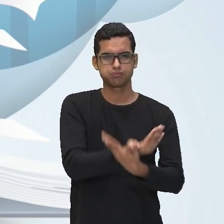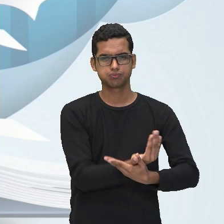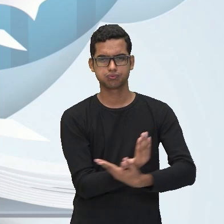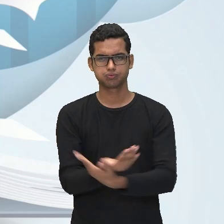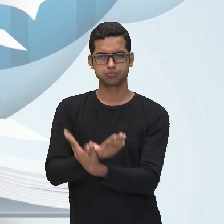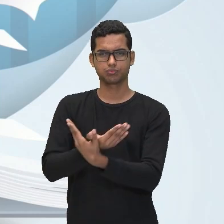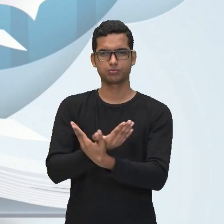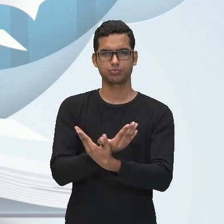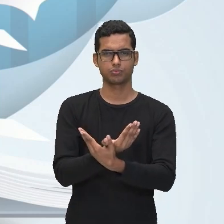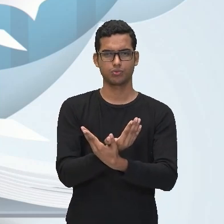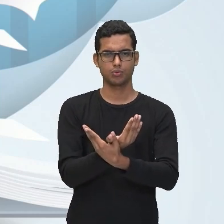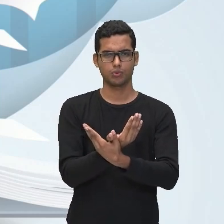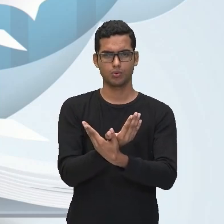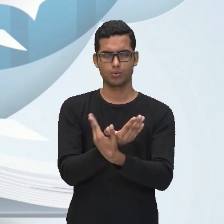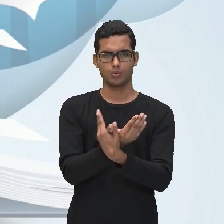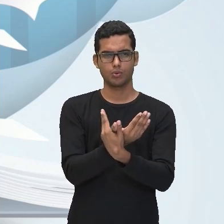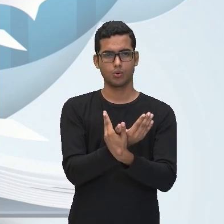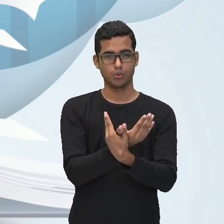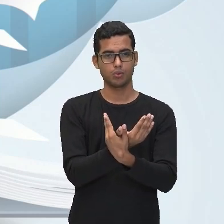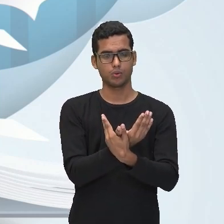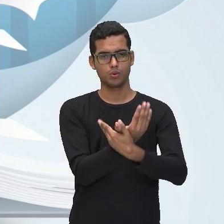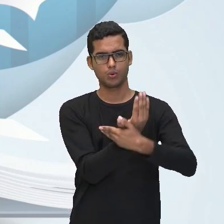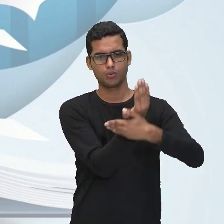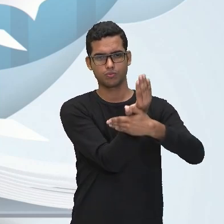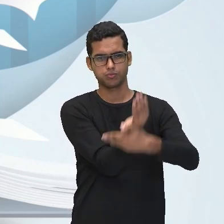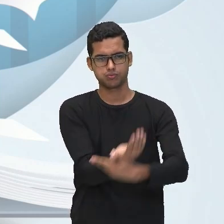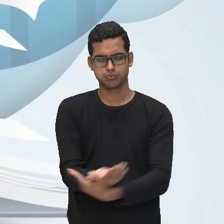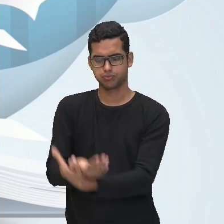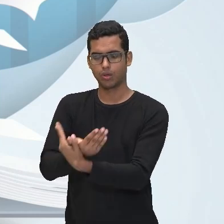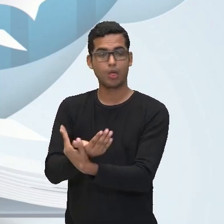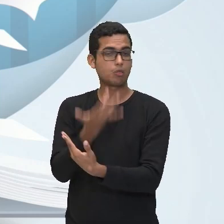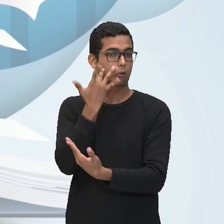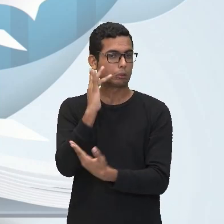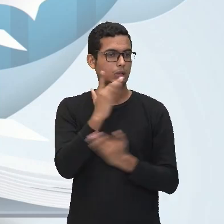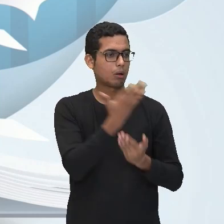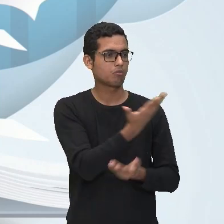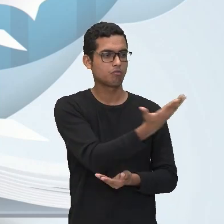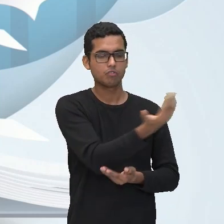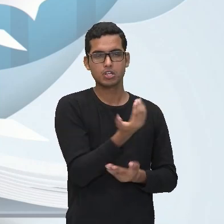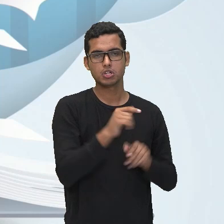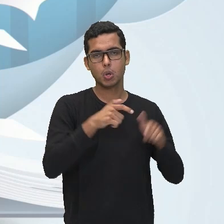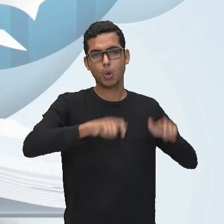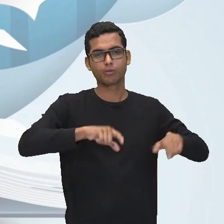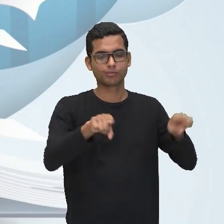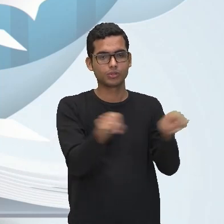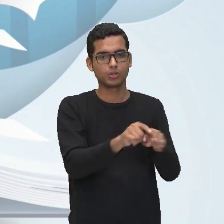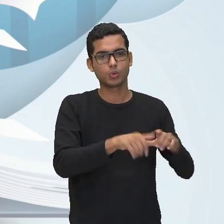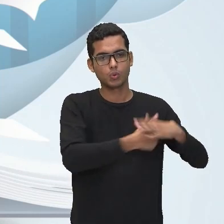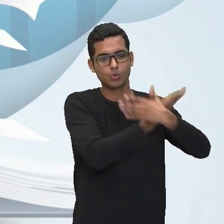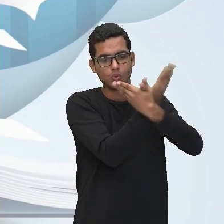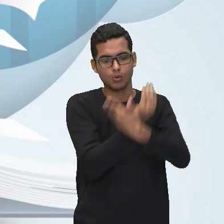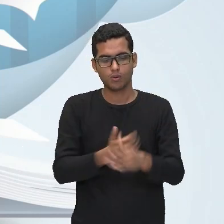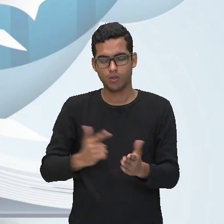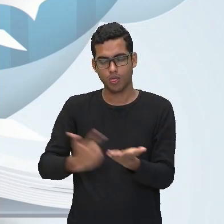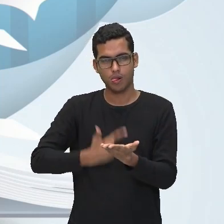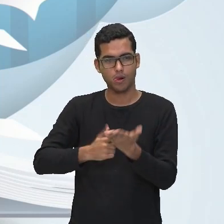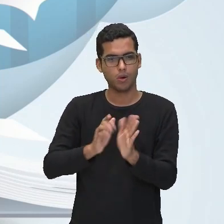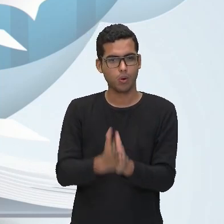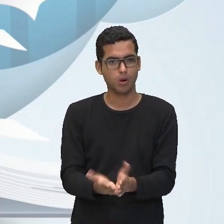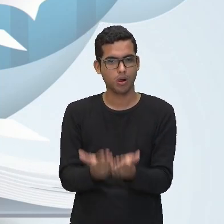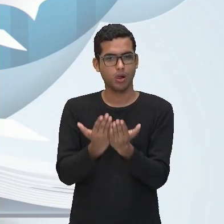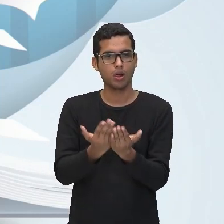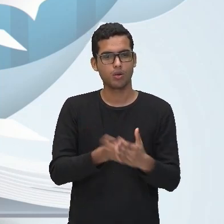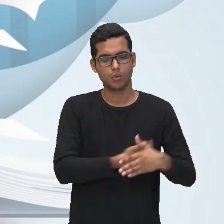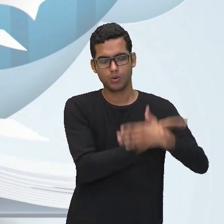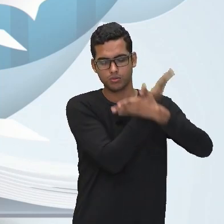são pássaros que chegam. Não se sabe de onde e pousam no livro que lês. Muito